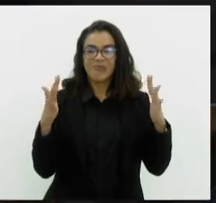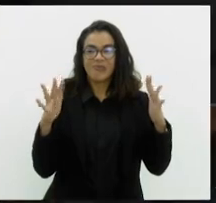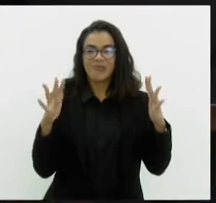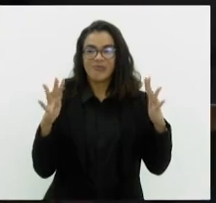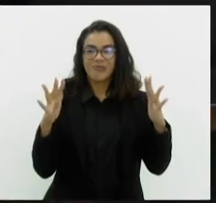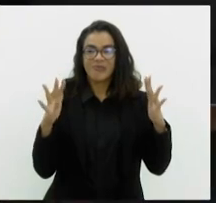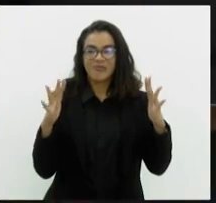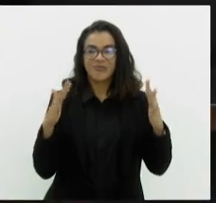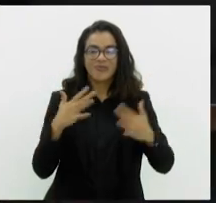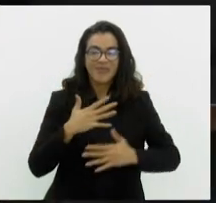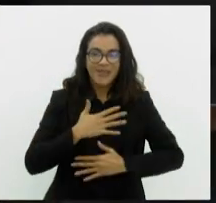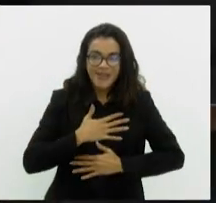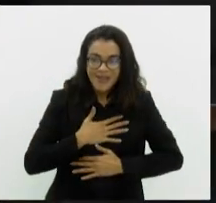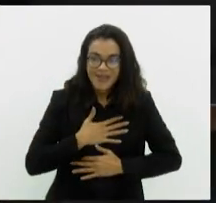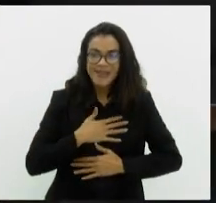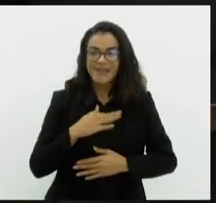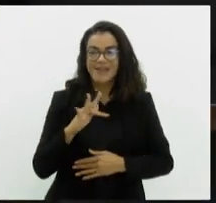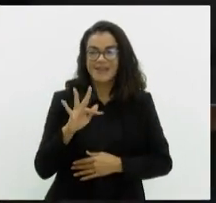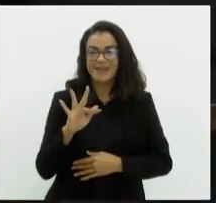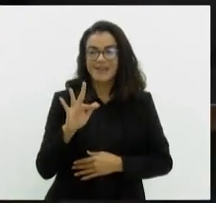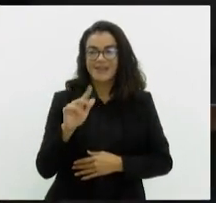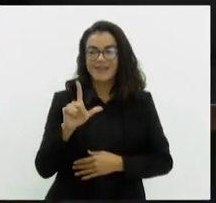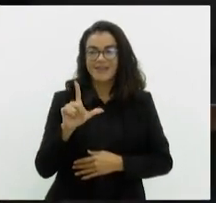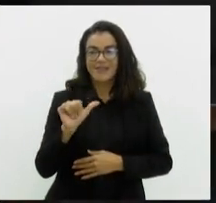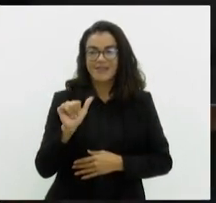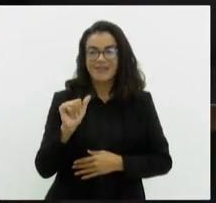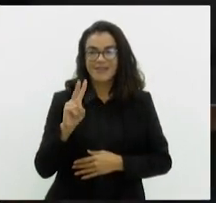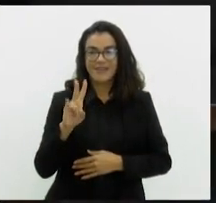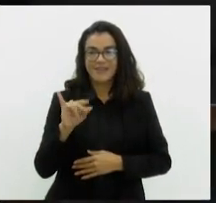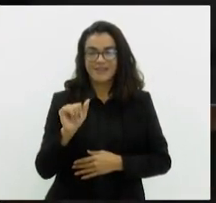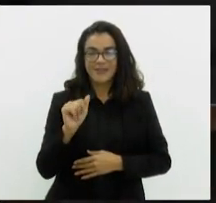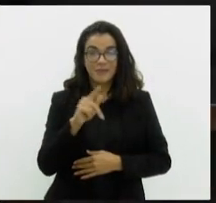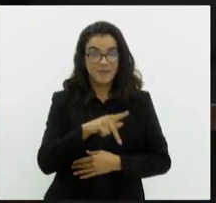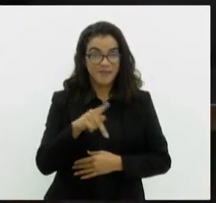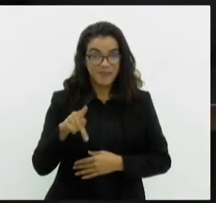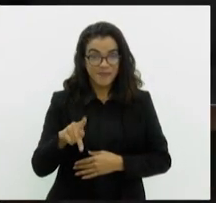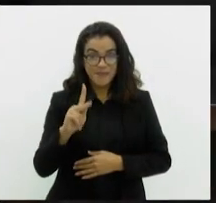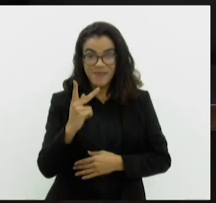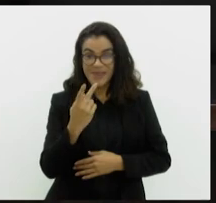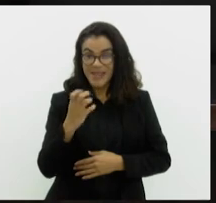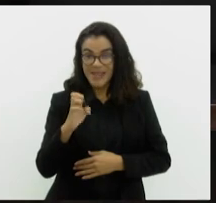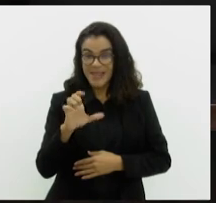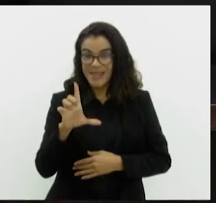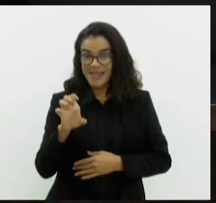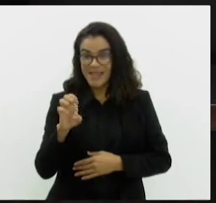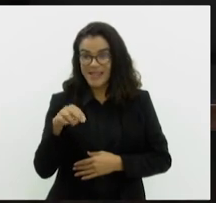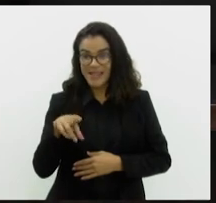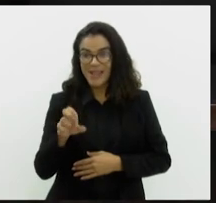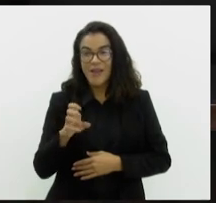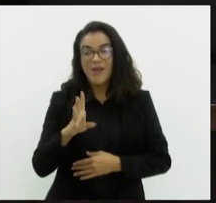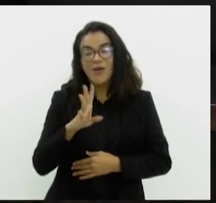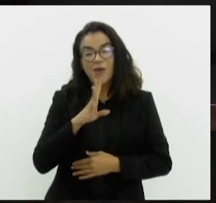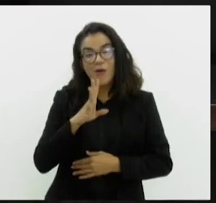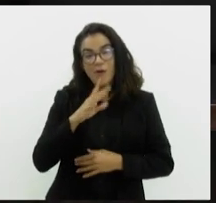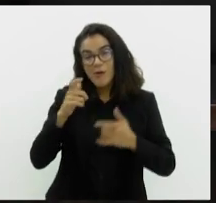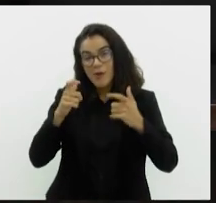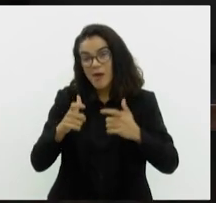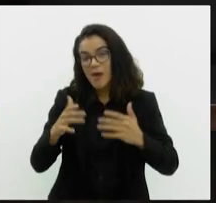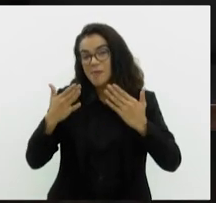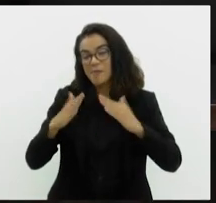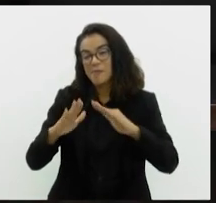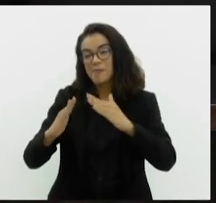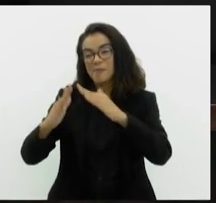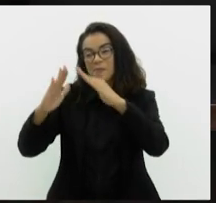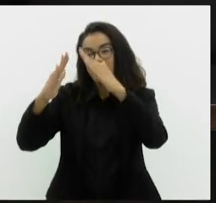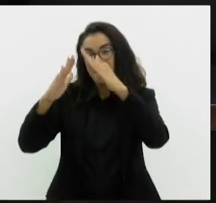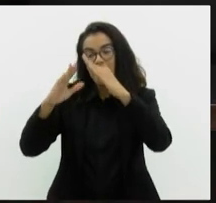Querida Flávia Oliveira, você sabe, professora Helena, eu conheci Flávia Oliveira no Complexo de Favelas da Maré,